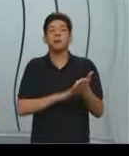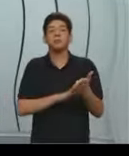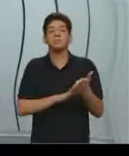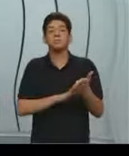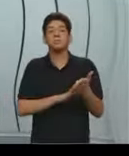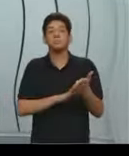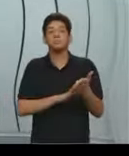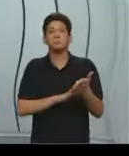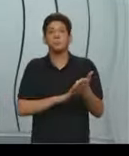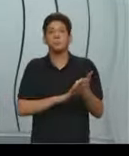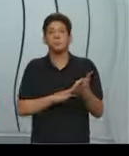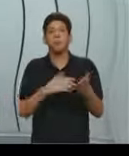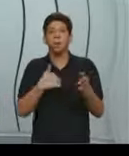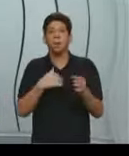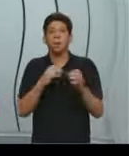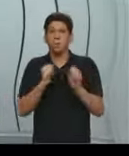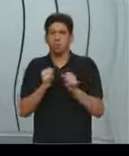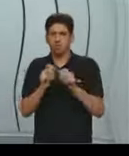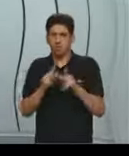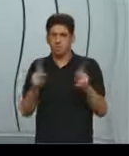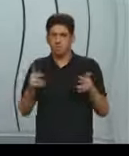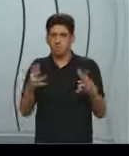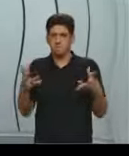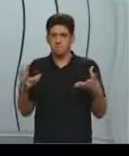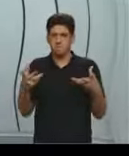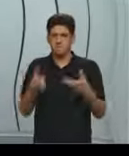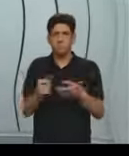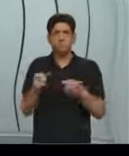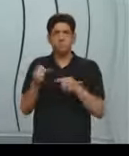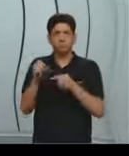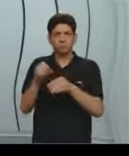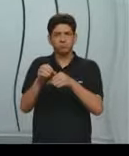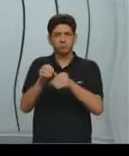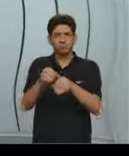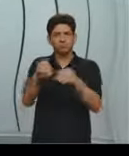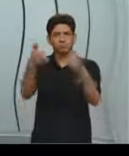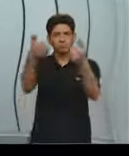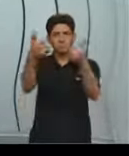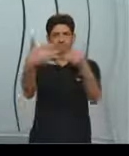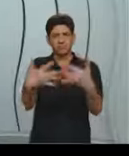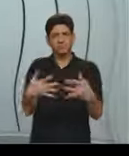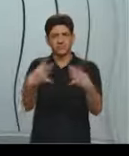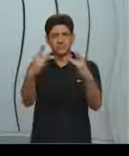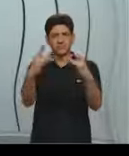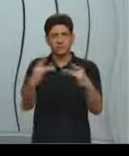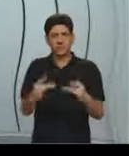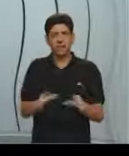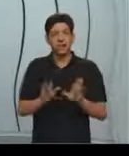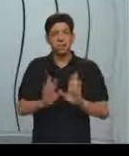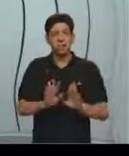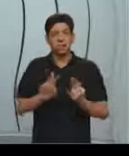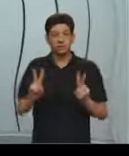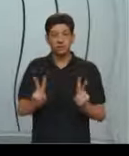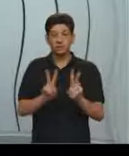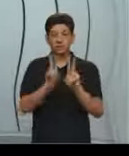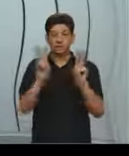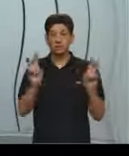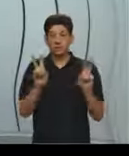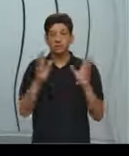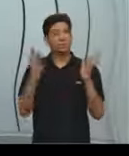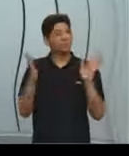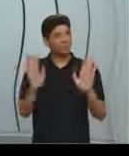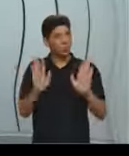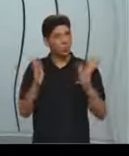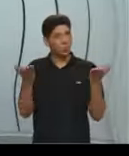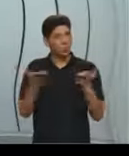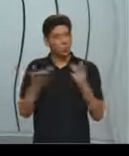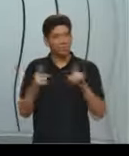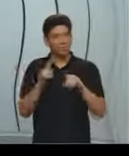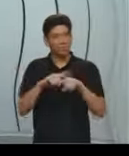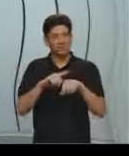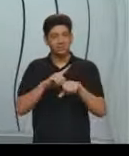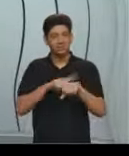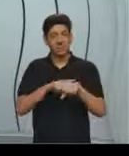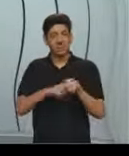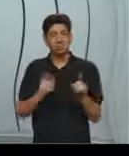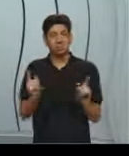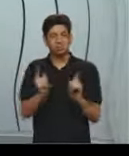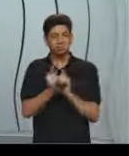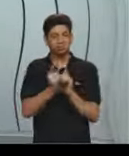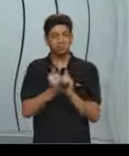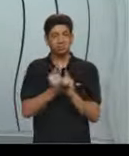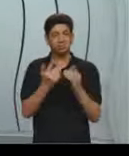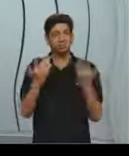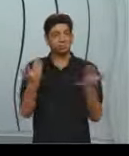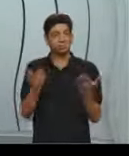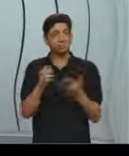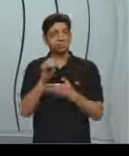eu posso um excelente Professor explicar muito bem esses temas mas assim tema que o tempo que é curtinho e é mais um convite né se você